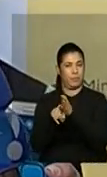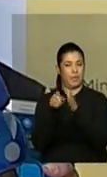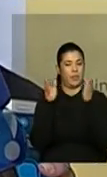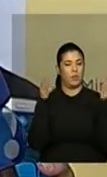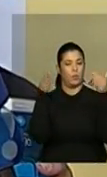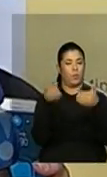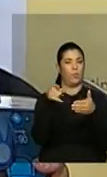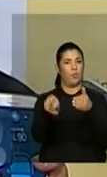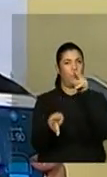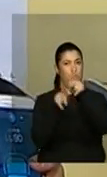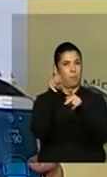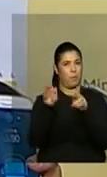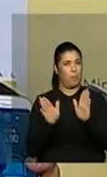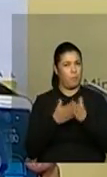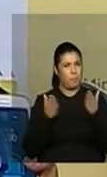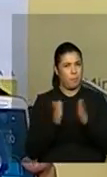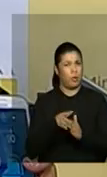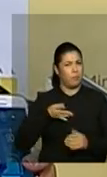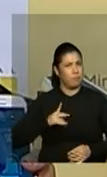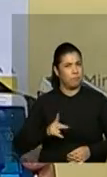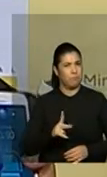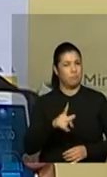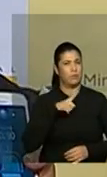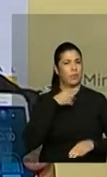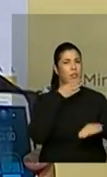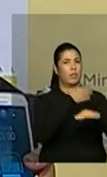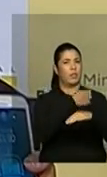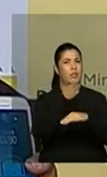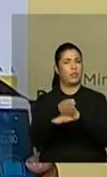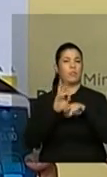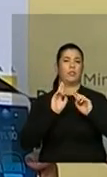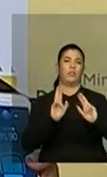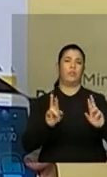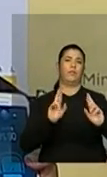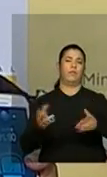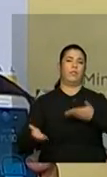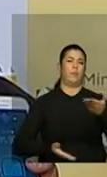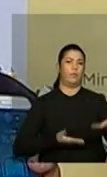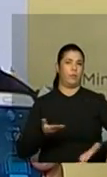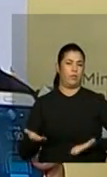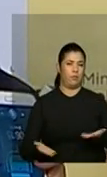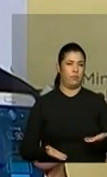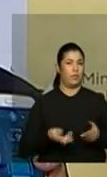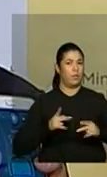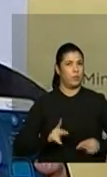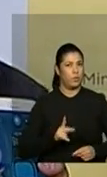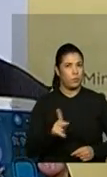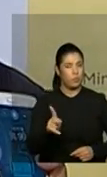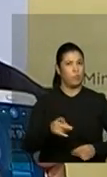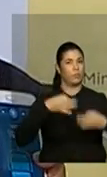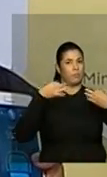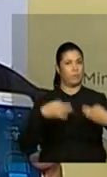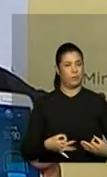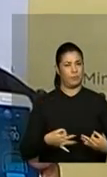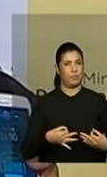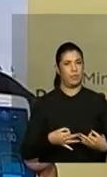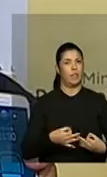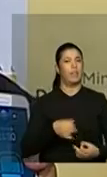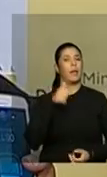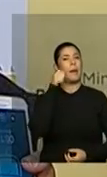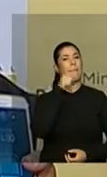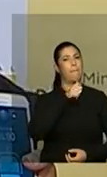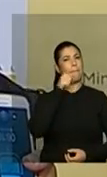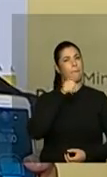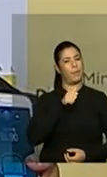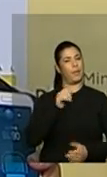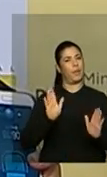possa estar permanentemente tendo acesso diferenciado aos serviços, ela continua mantida. Que é o quê? A mulher